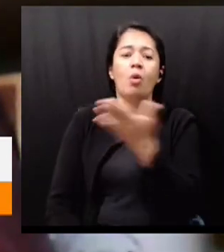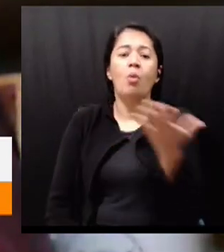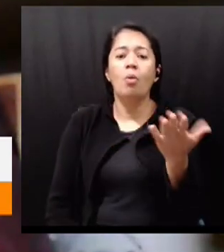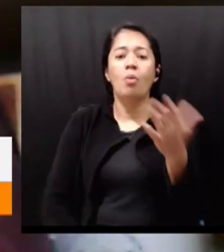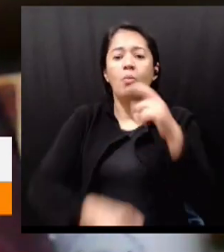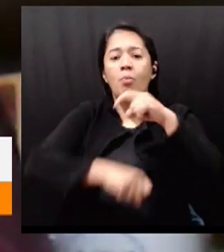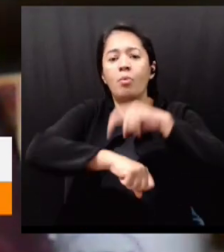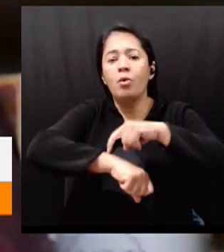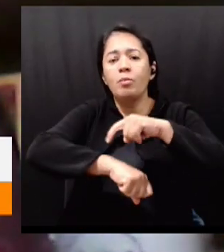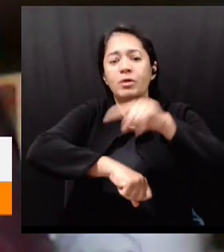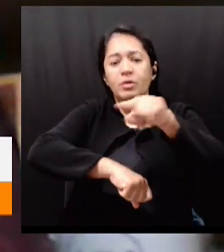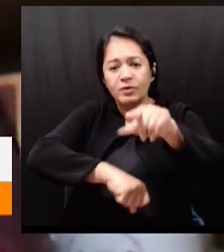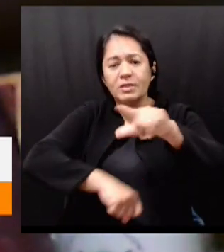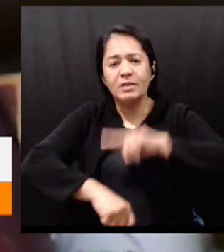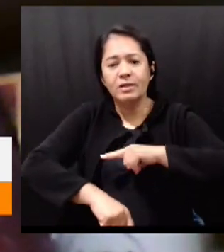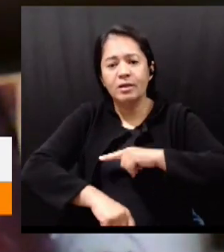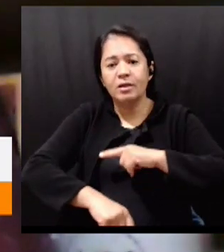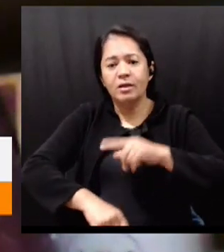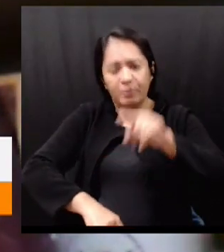para você?